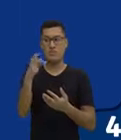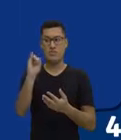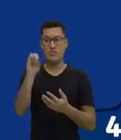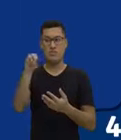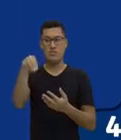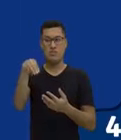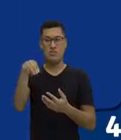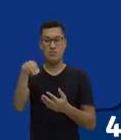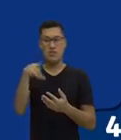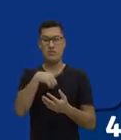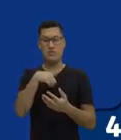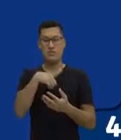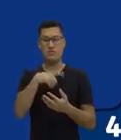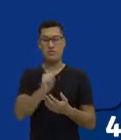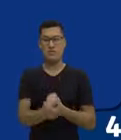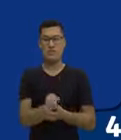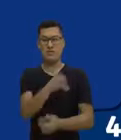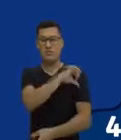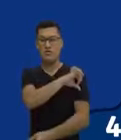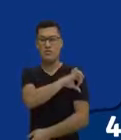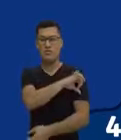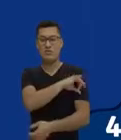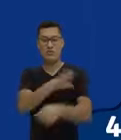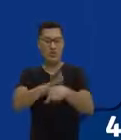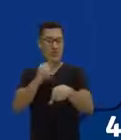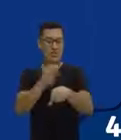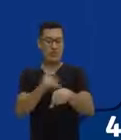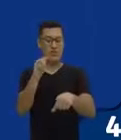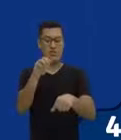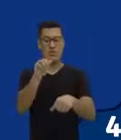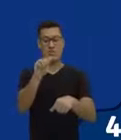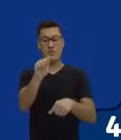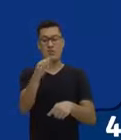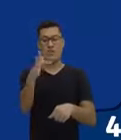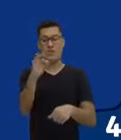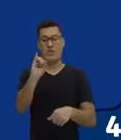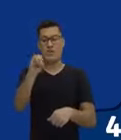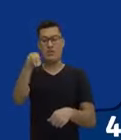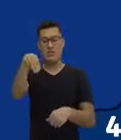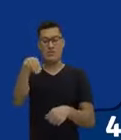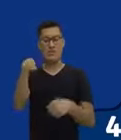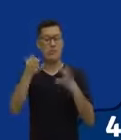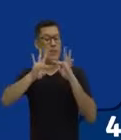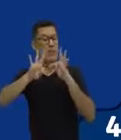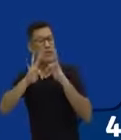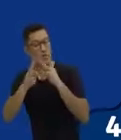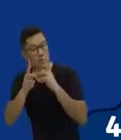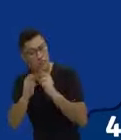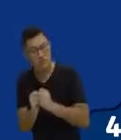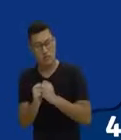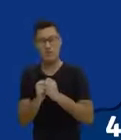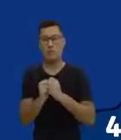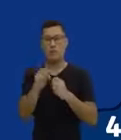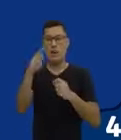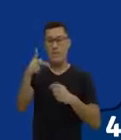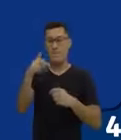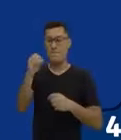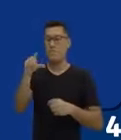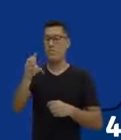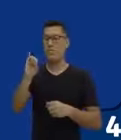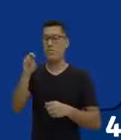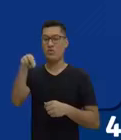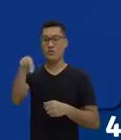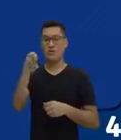viram lá no nono ano. Então, é chamada de função afim toda função polinomial do primeiro